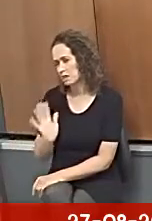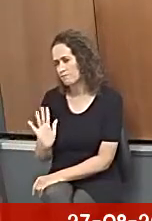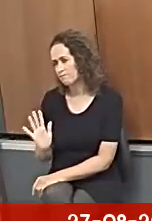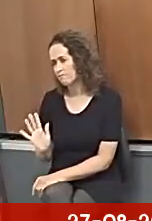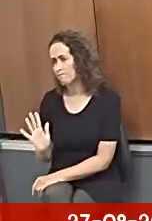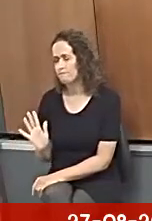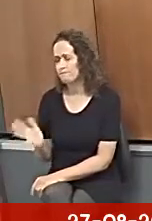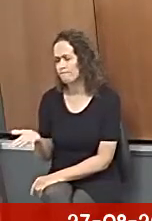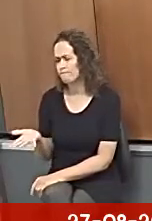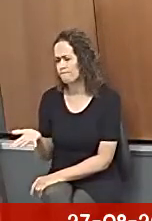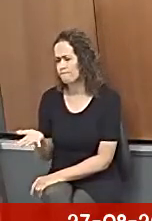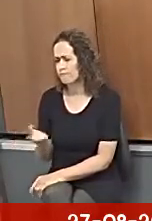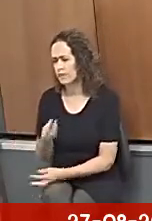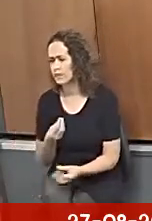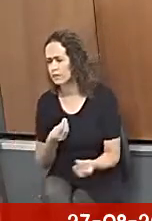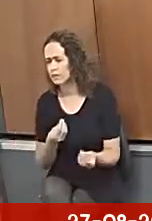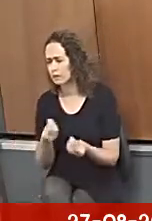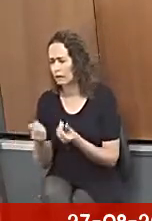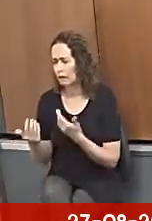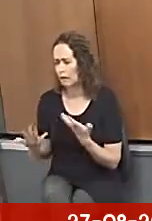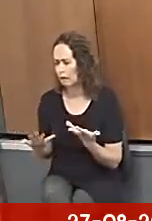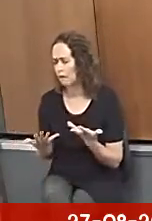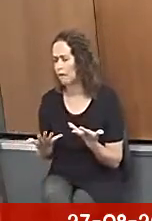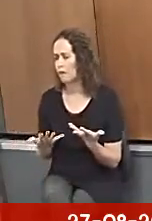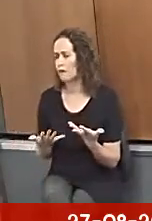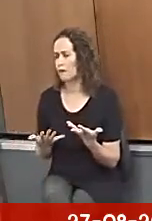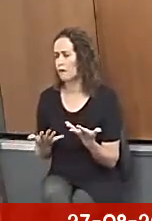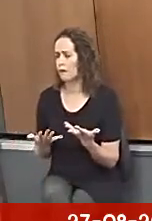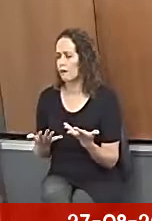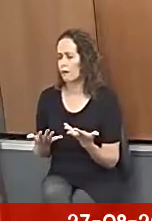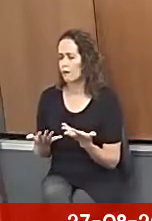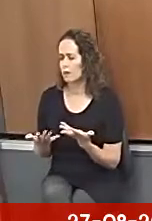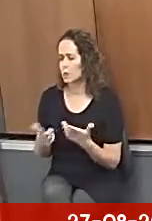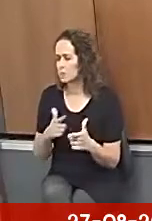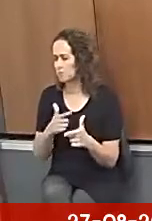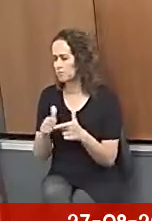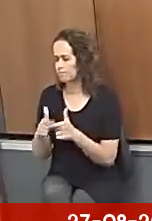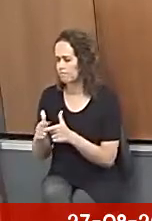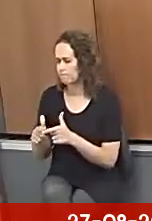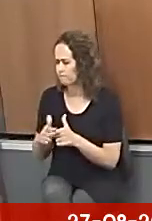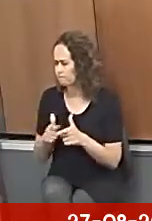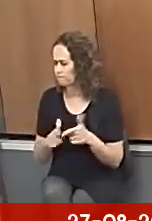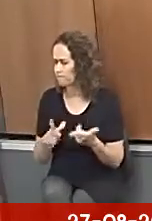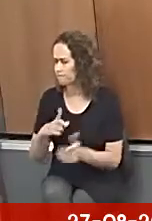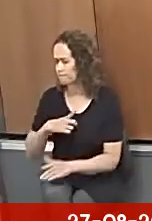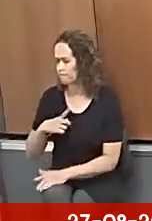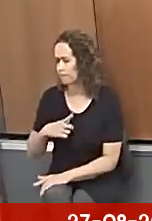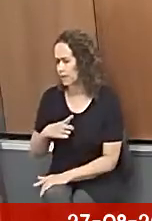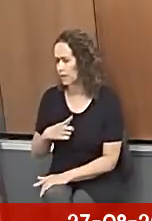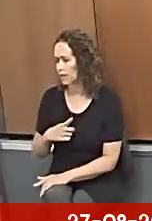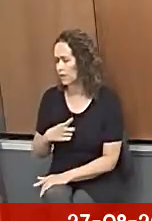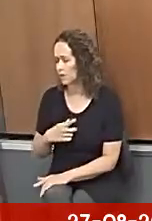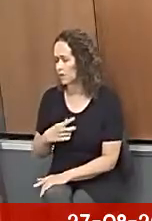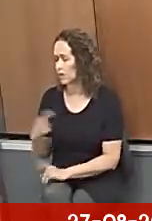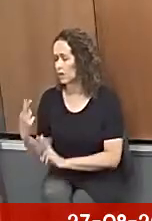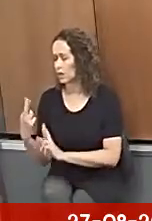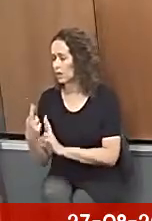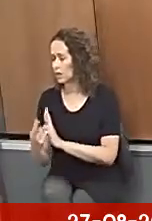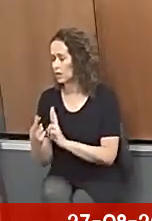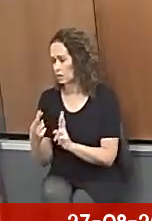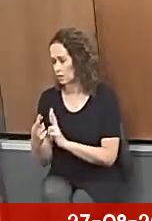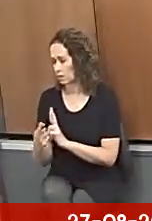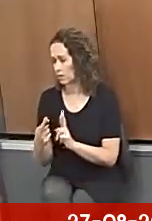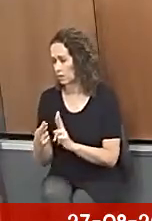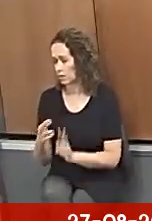que né de desgaste de de problemas que existe relacionamento e cruzeiro esporte clube minas